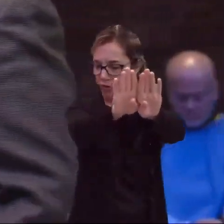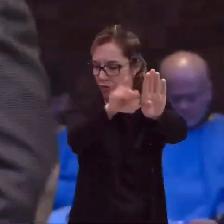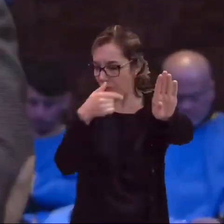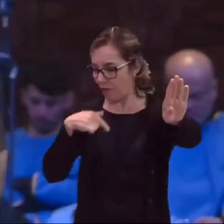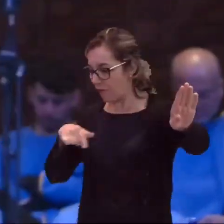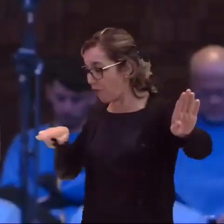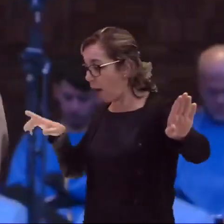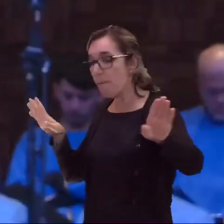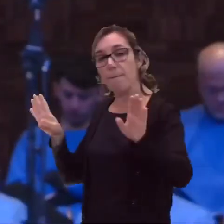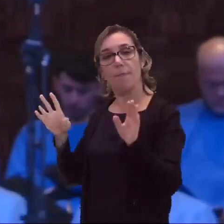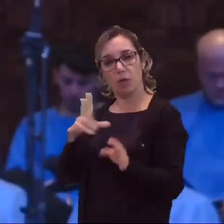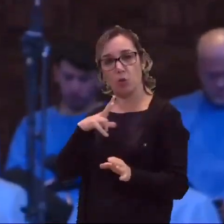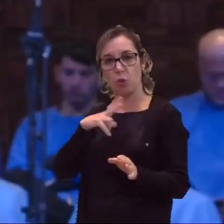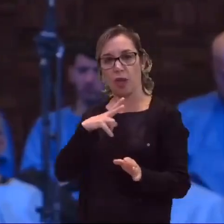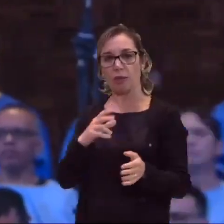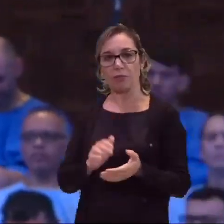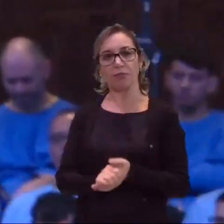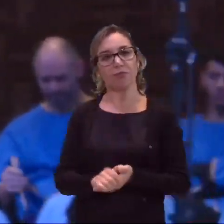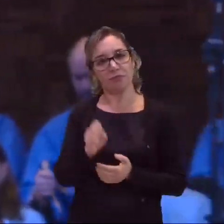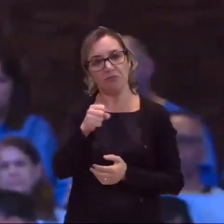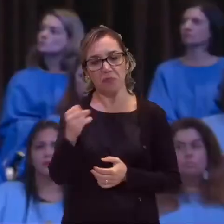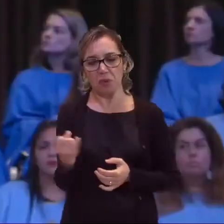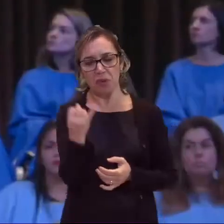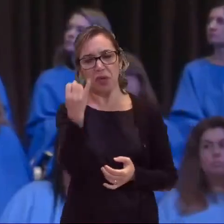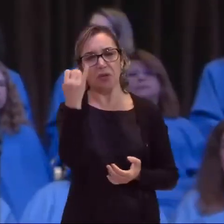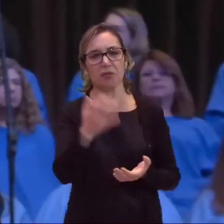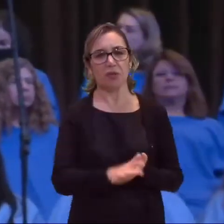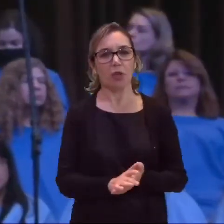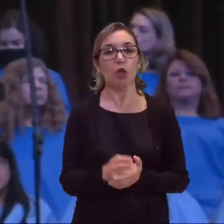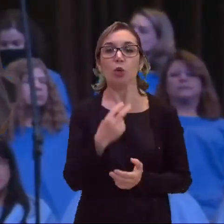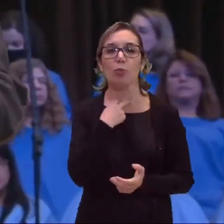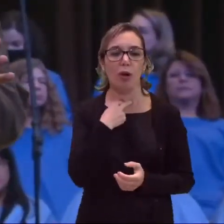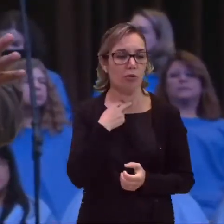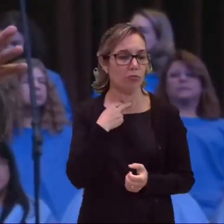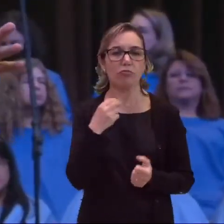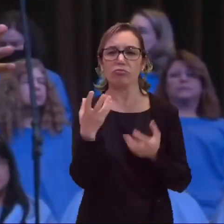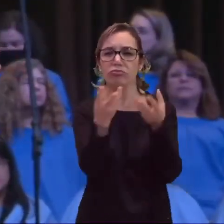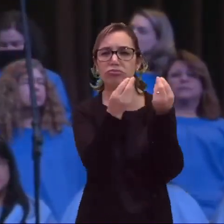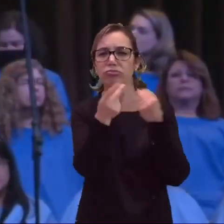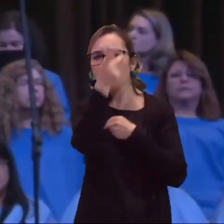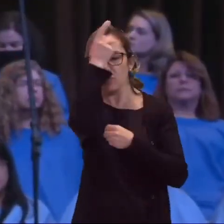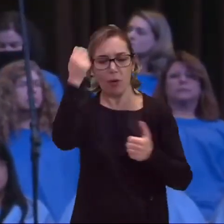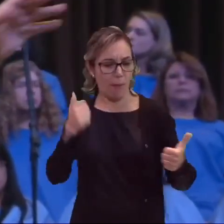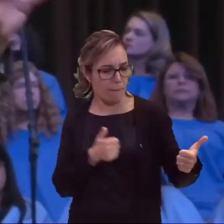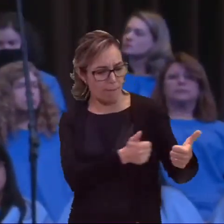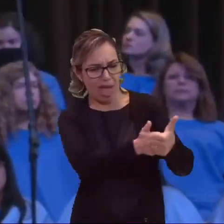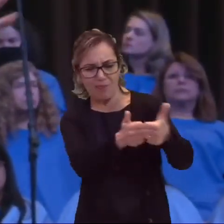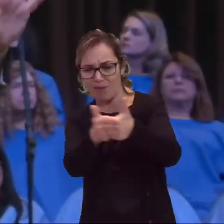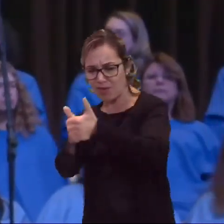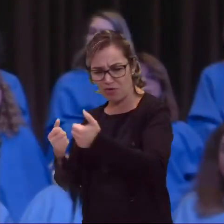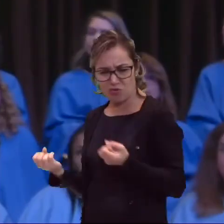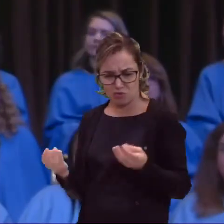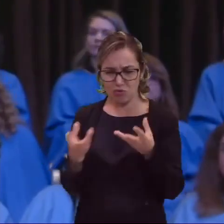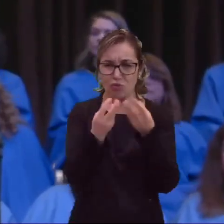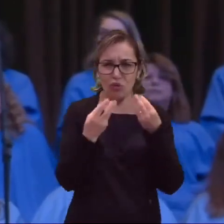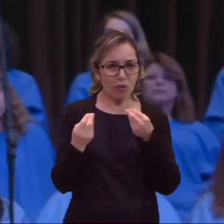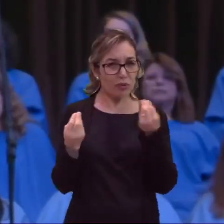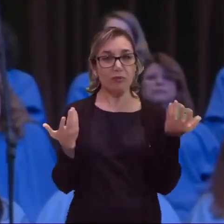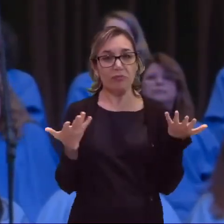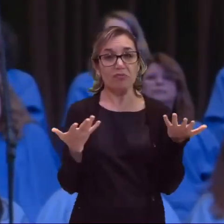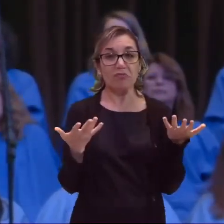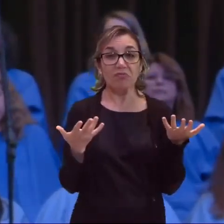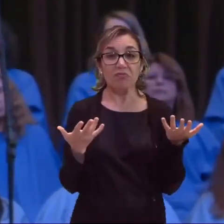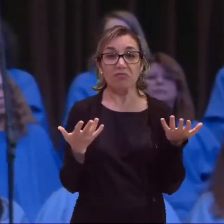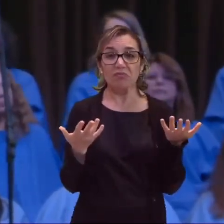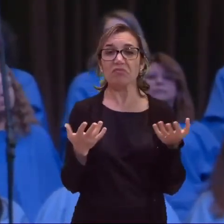eu casei logo no comecinho de casamento não é a gente começou a ter uns probleminhas eu e a